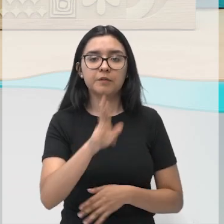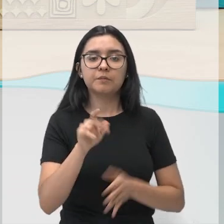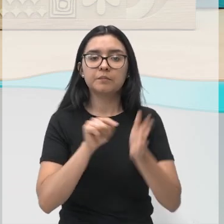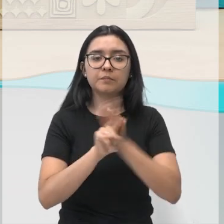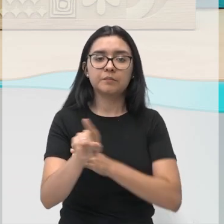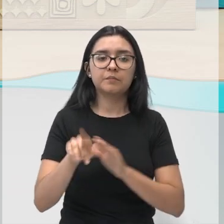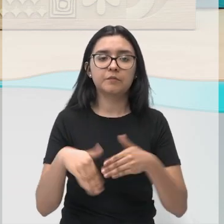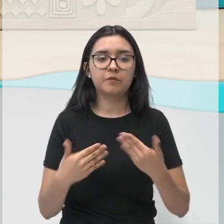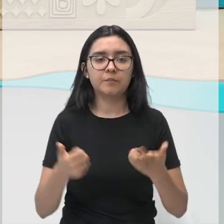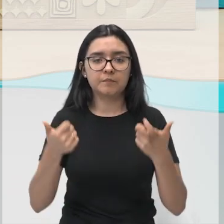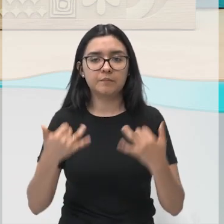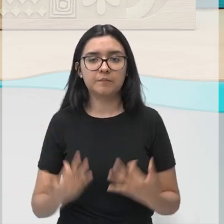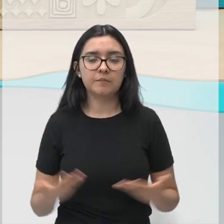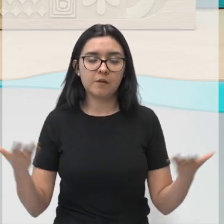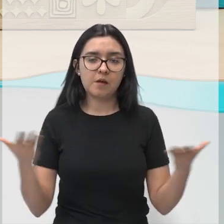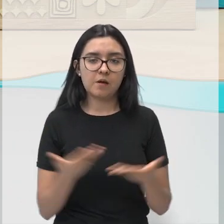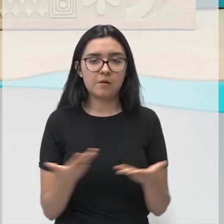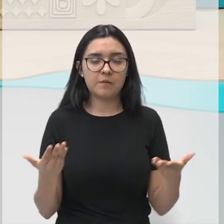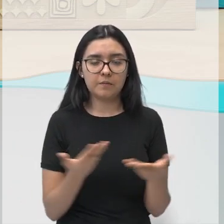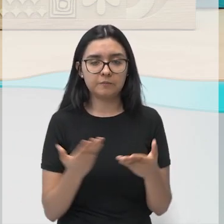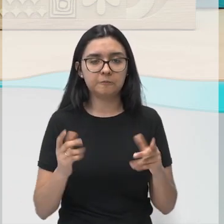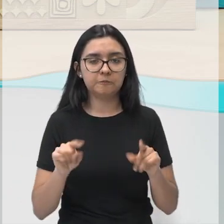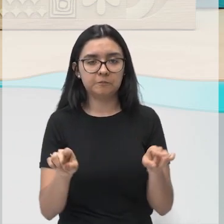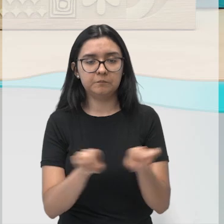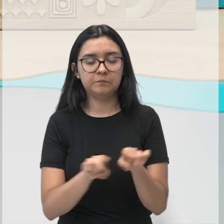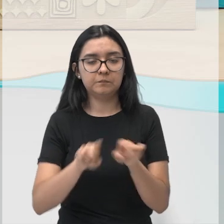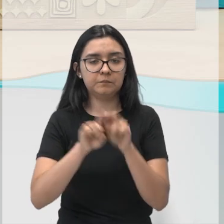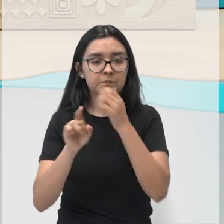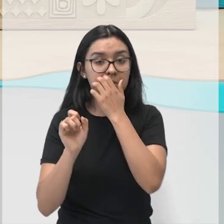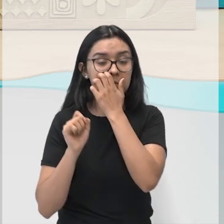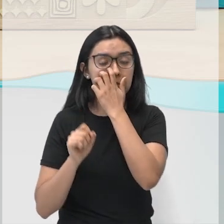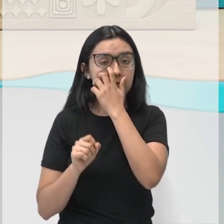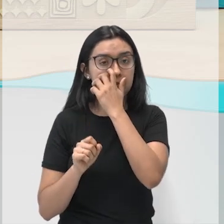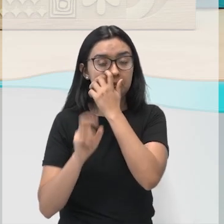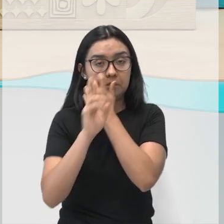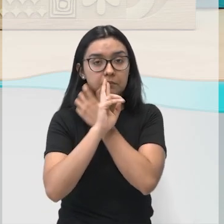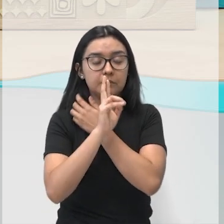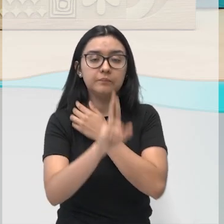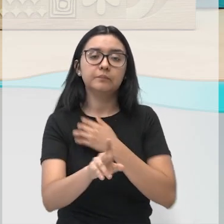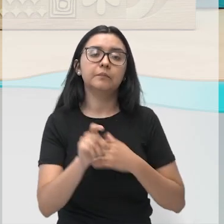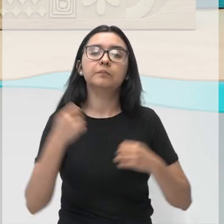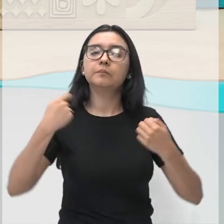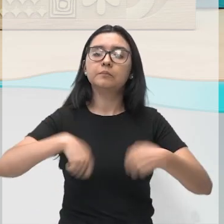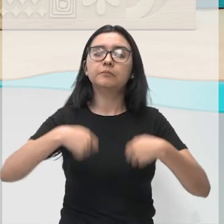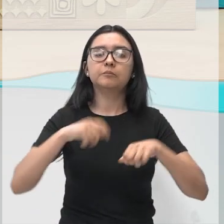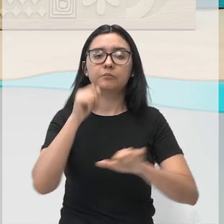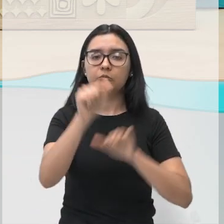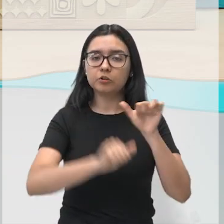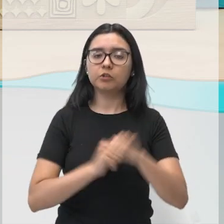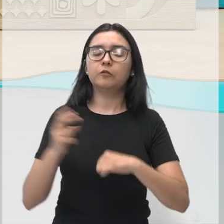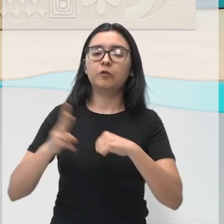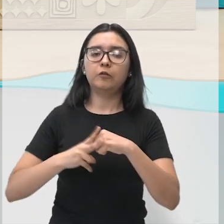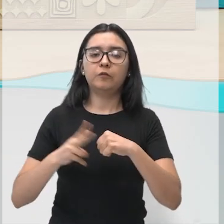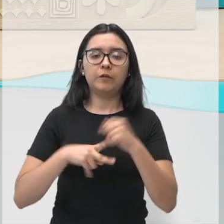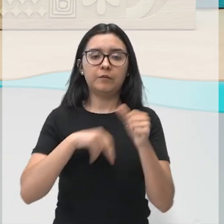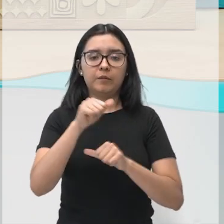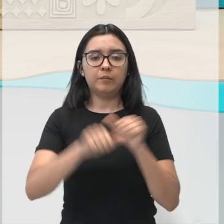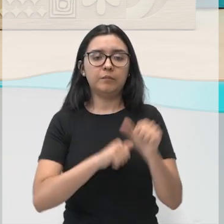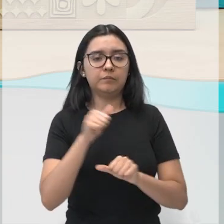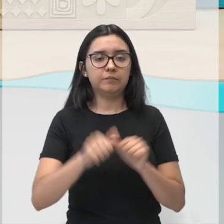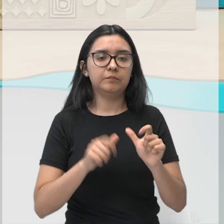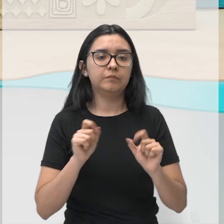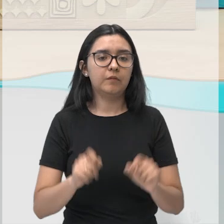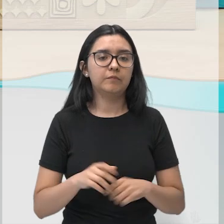responder, como eu estou falando do presente e na resposta eu vou precisar modificar o verbo, vai ficar assim.